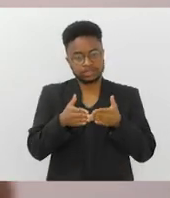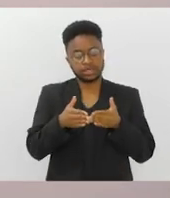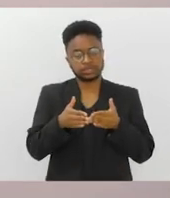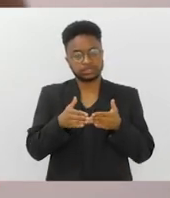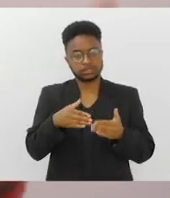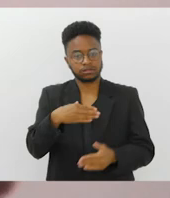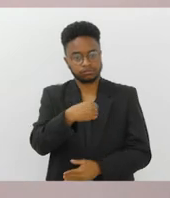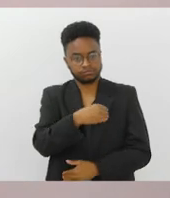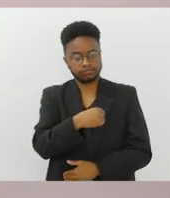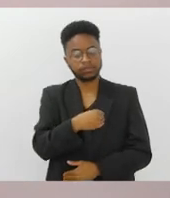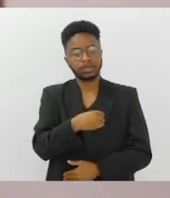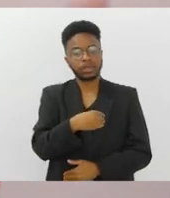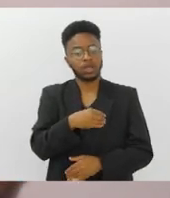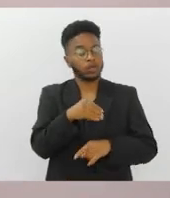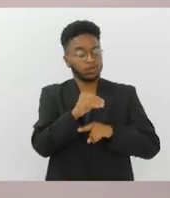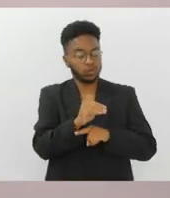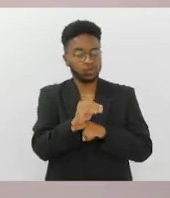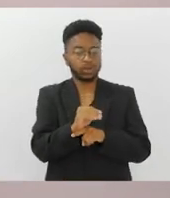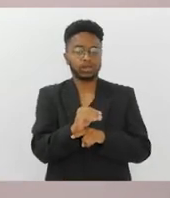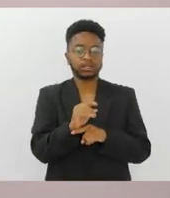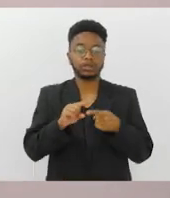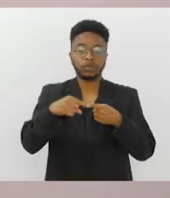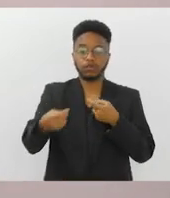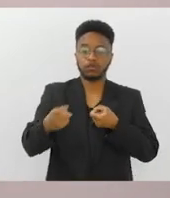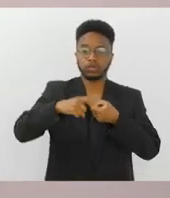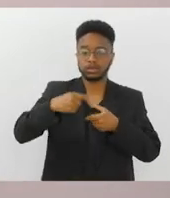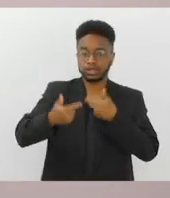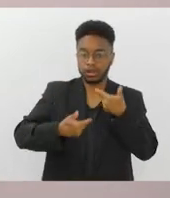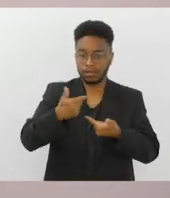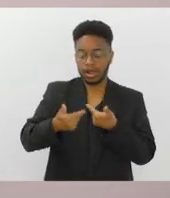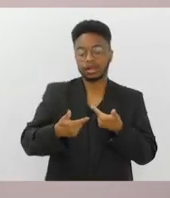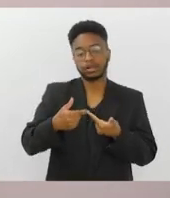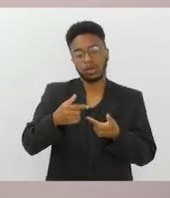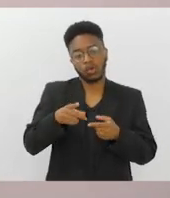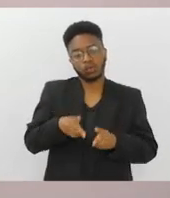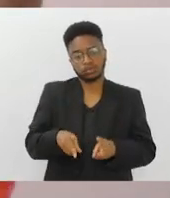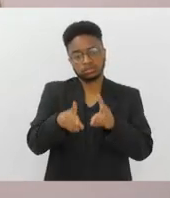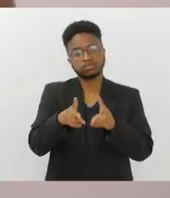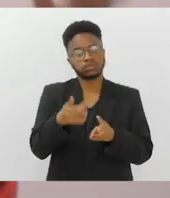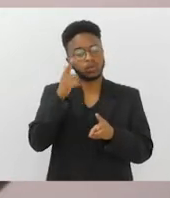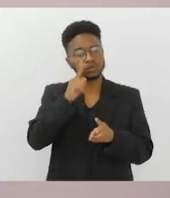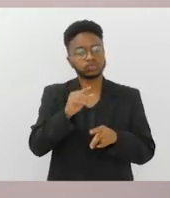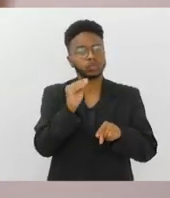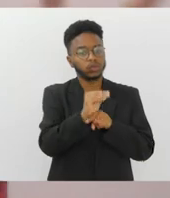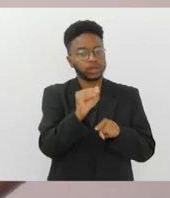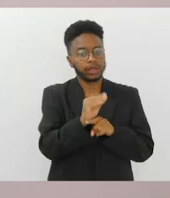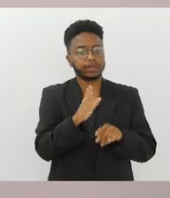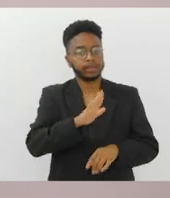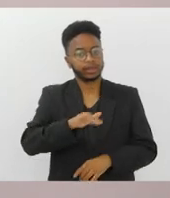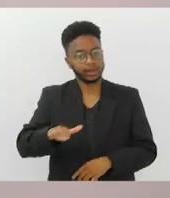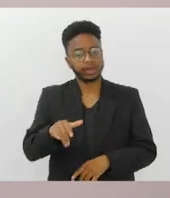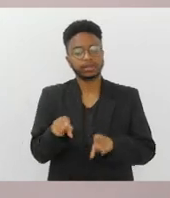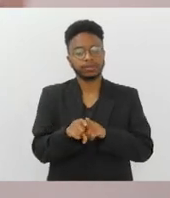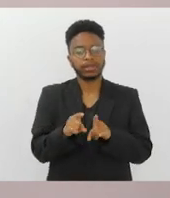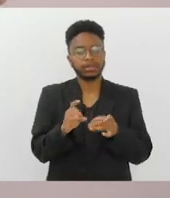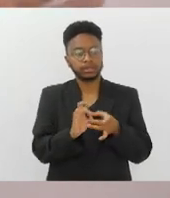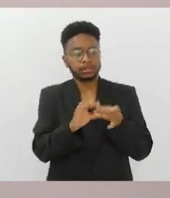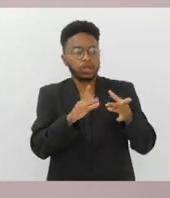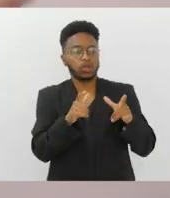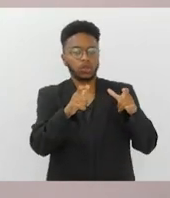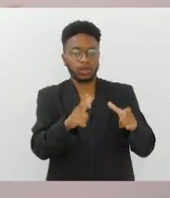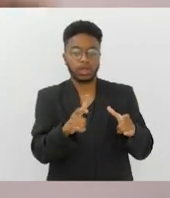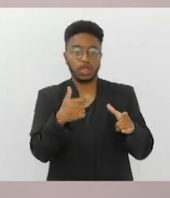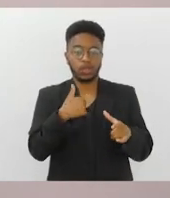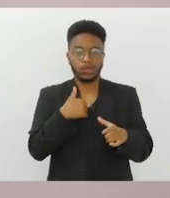chegar em casa, você continua que quando você chegar em casa a sua criança vai estar bem cuidada e a gente vai estar te dando espaço e tempo para você lavar a mão. Eu amamentava em pé, né? A